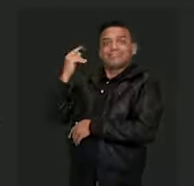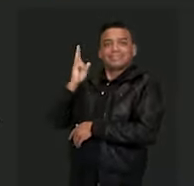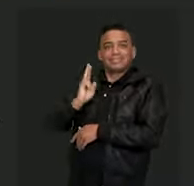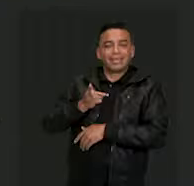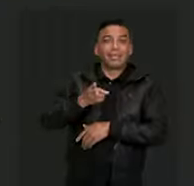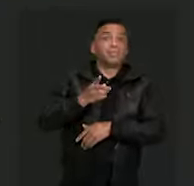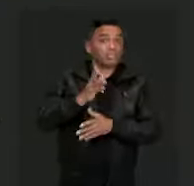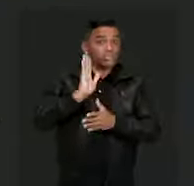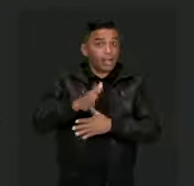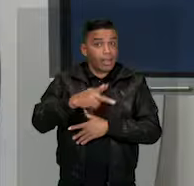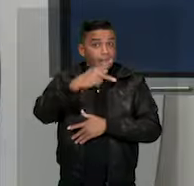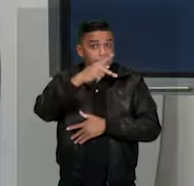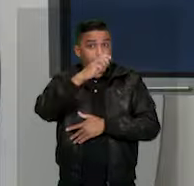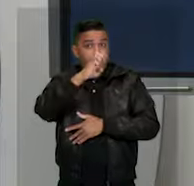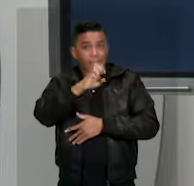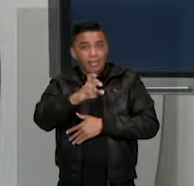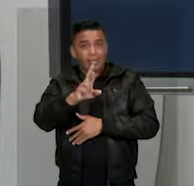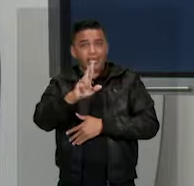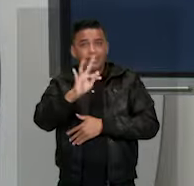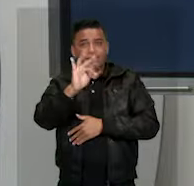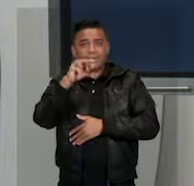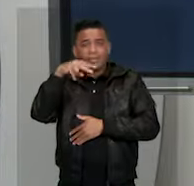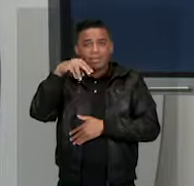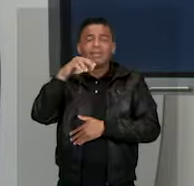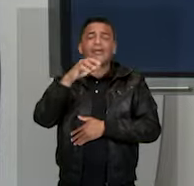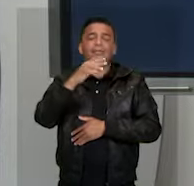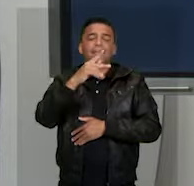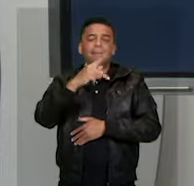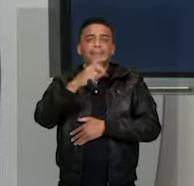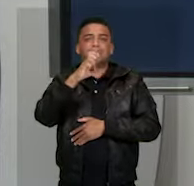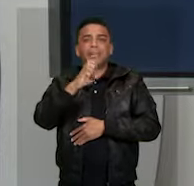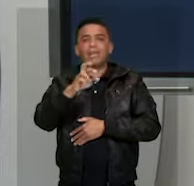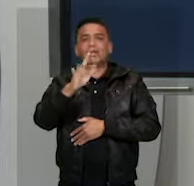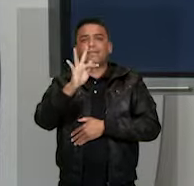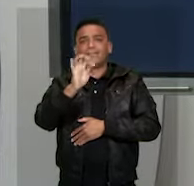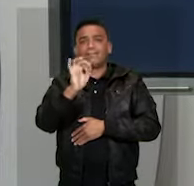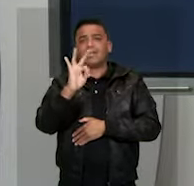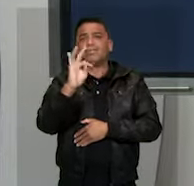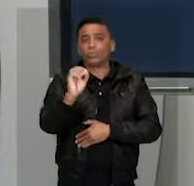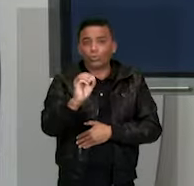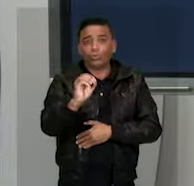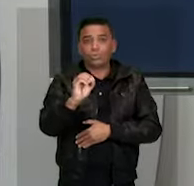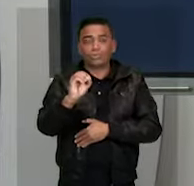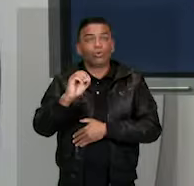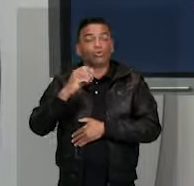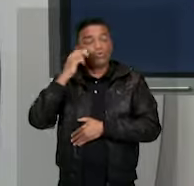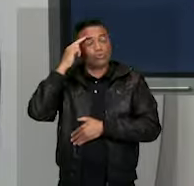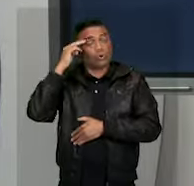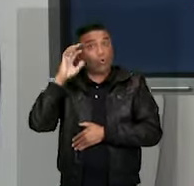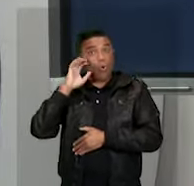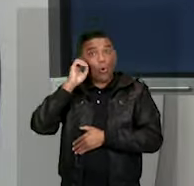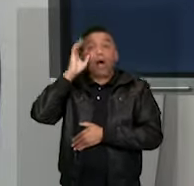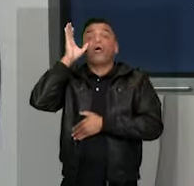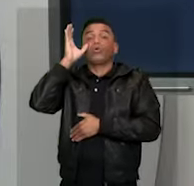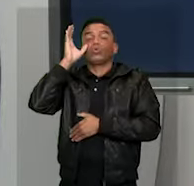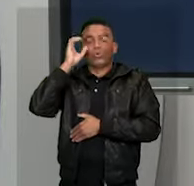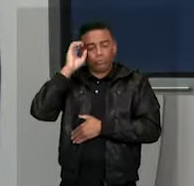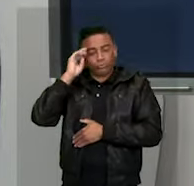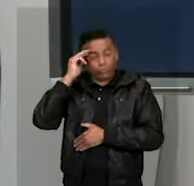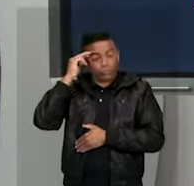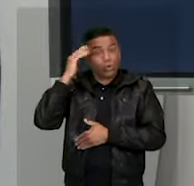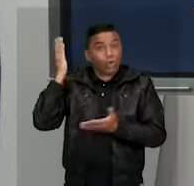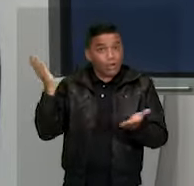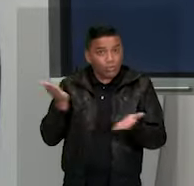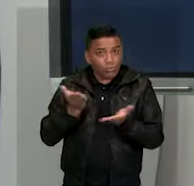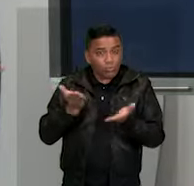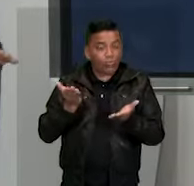pretérito perfeito é sonhou, acordou. São coisas que acontecem de súbito, né? Por exemplo, eu